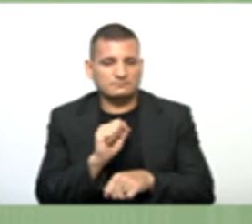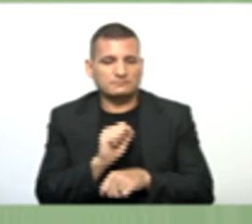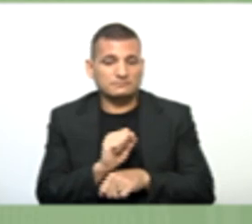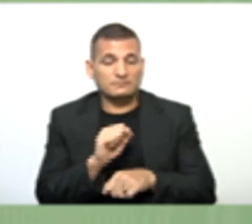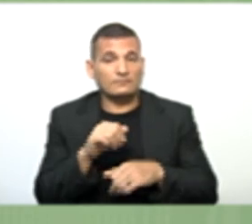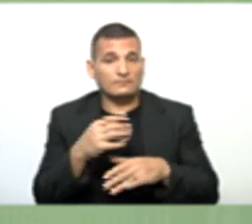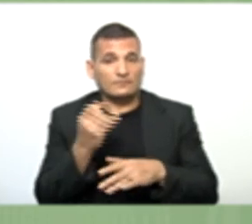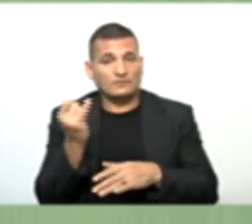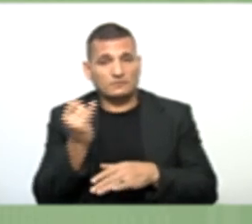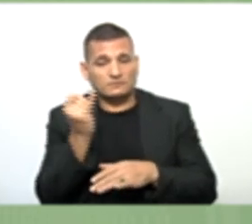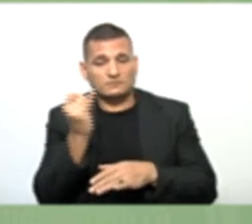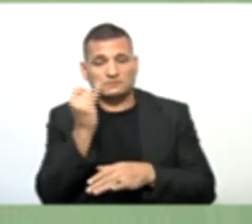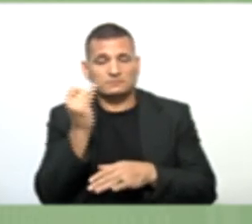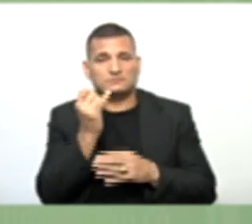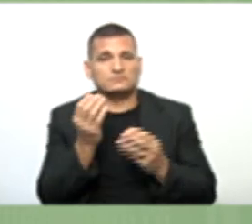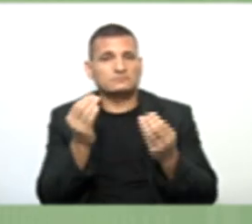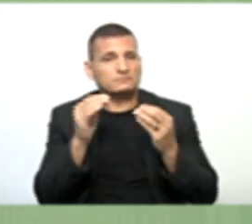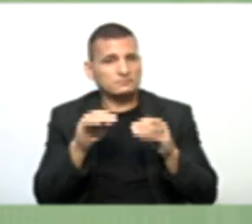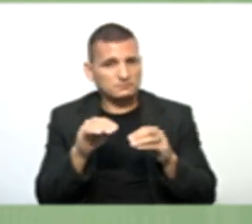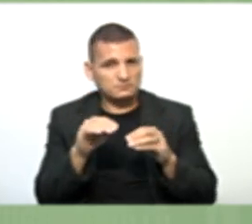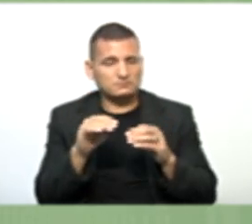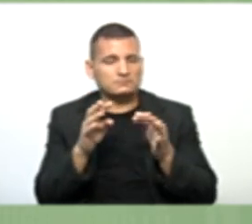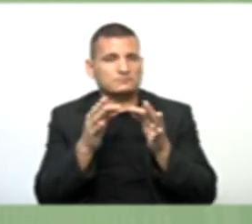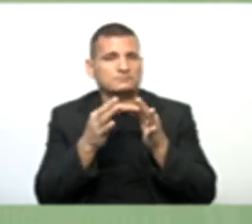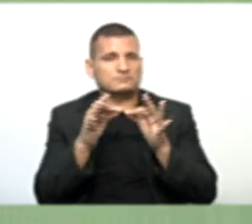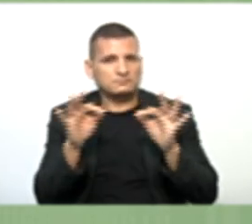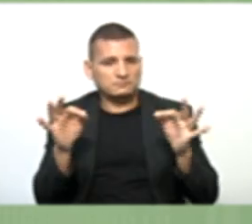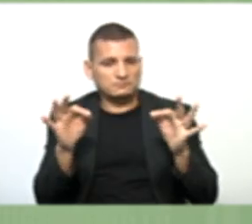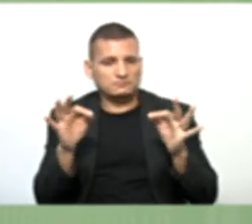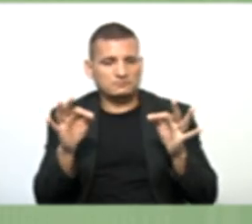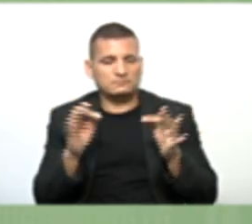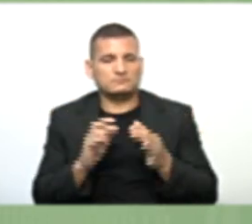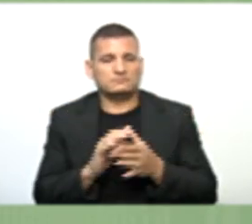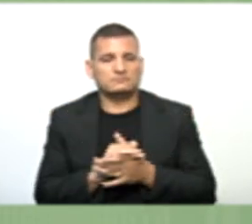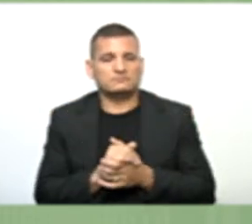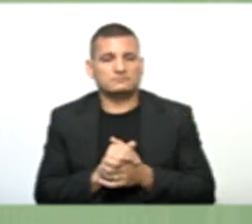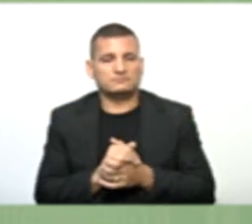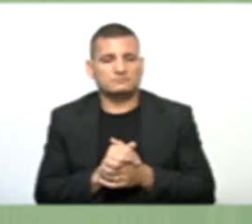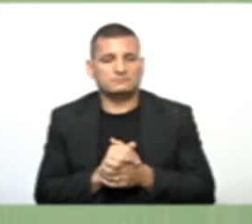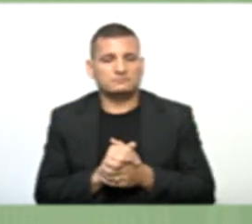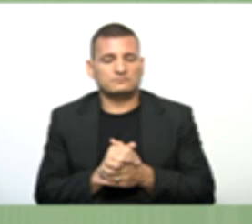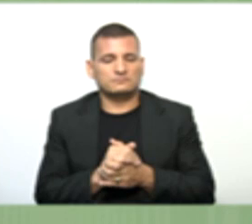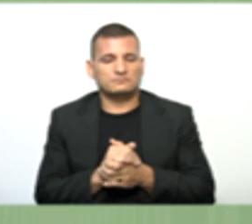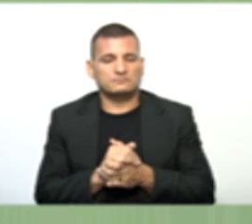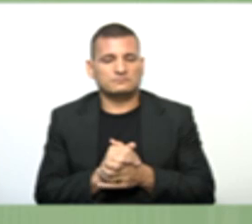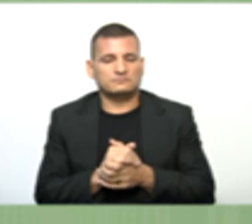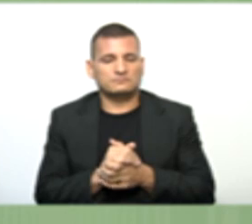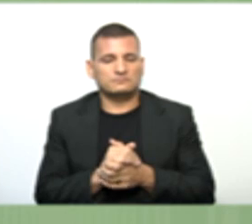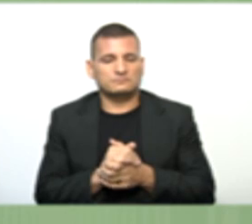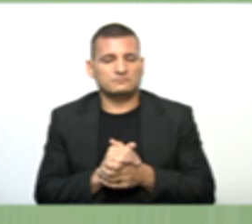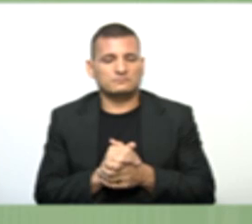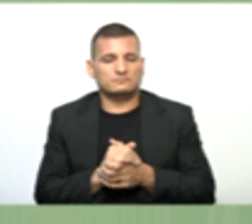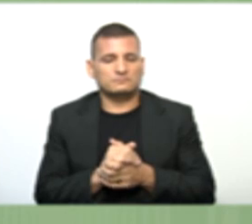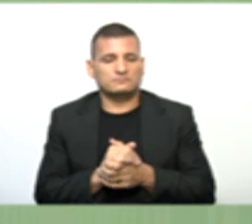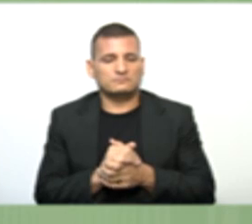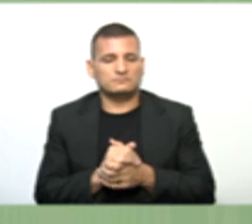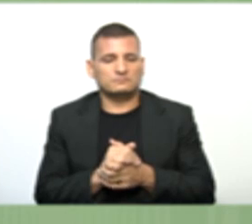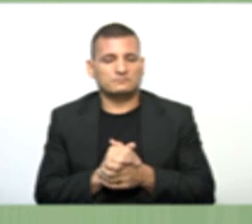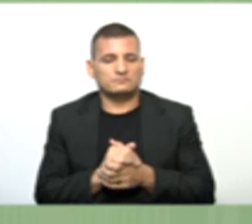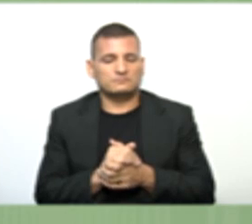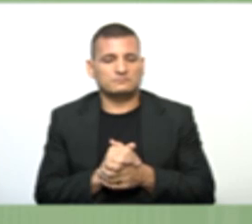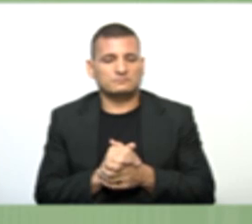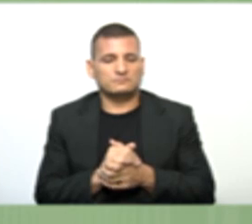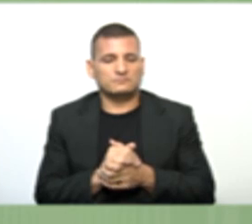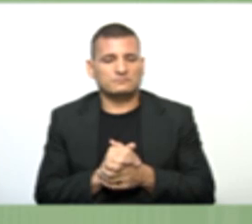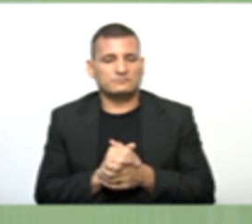importante aqui, ó, acrescentar um comando, pode ser aqui embaixo, né, não vai dar aqui na sequência do